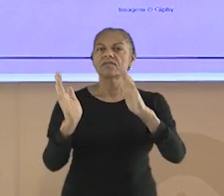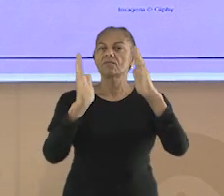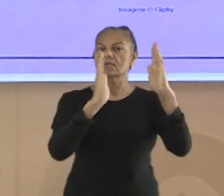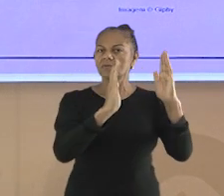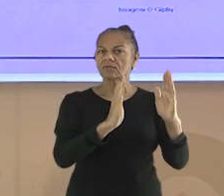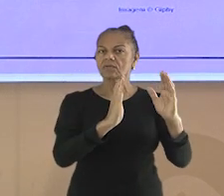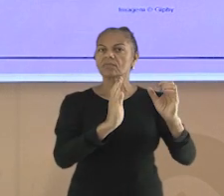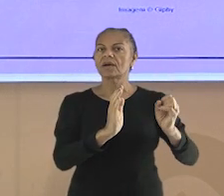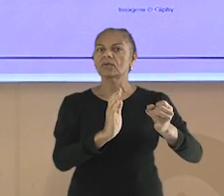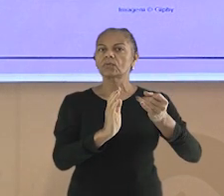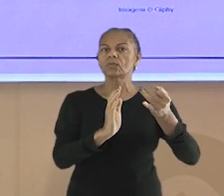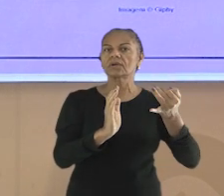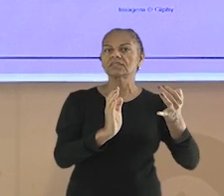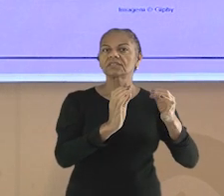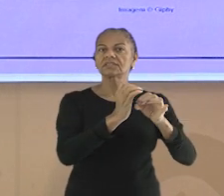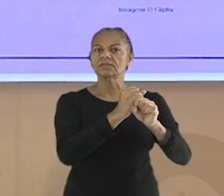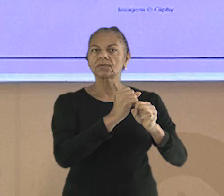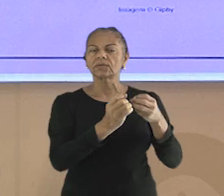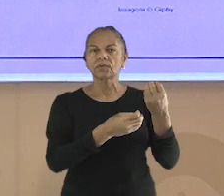coluna para a quantidade.